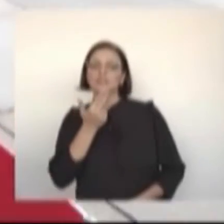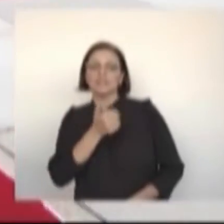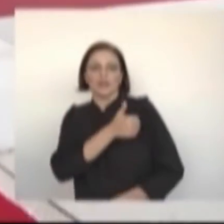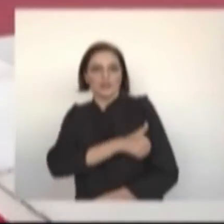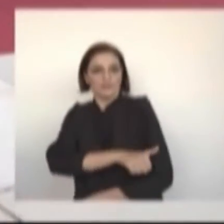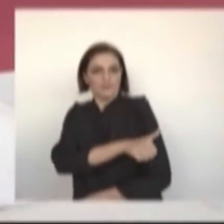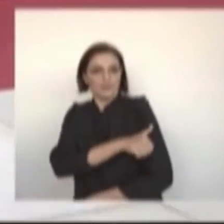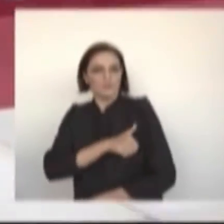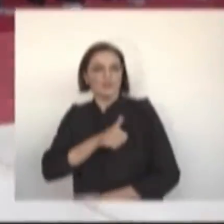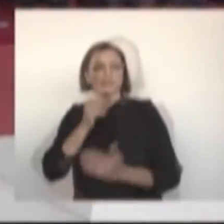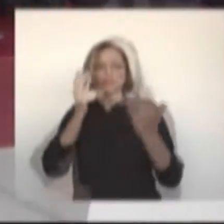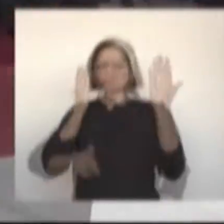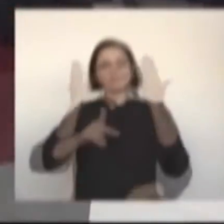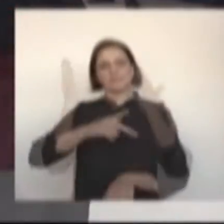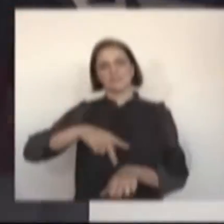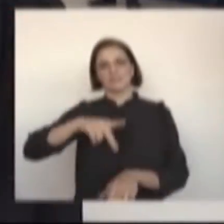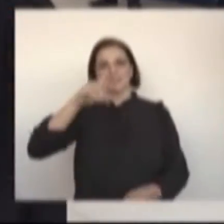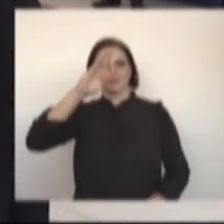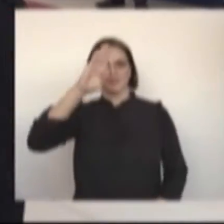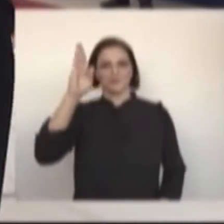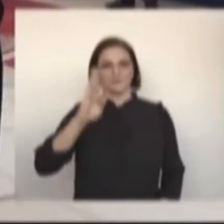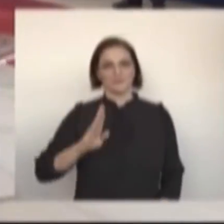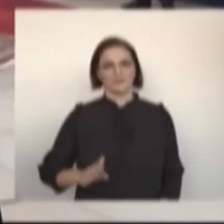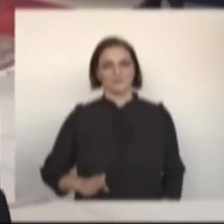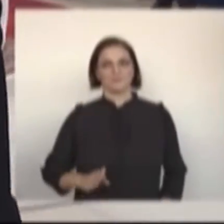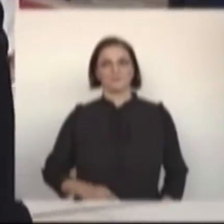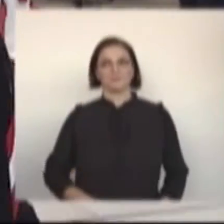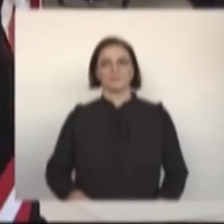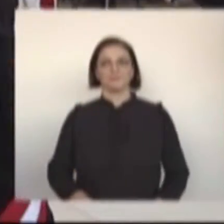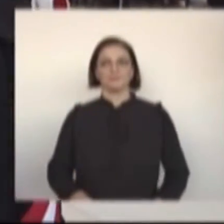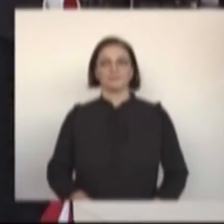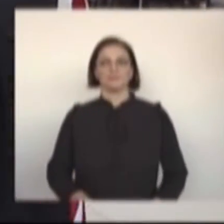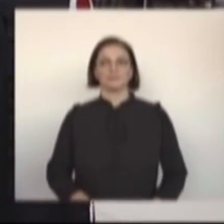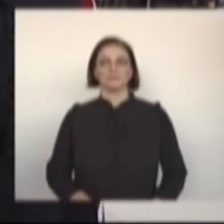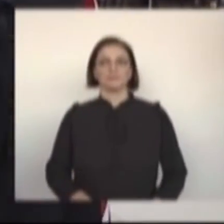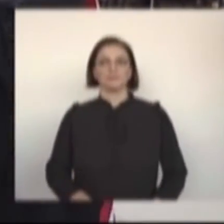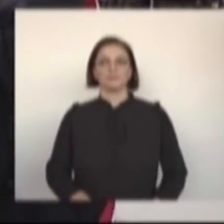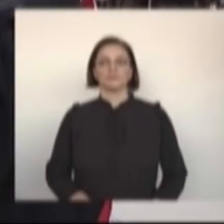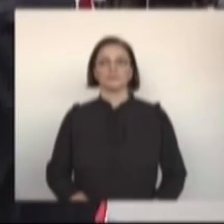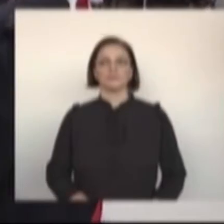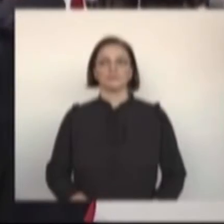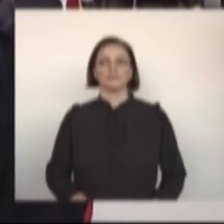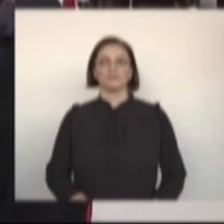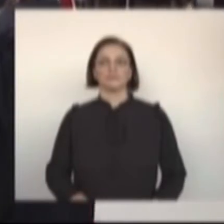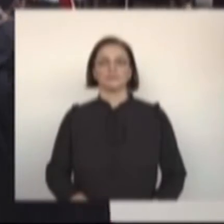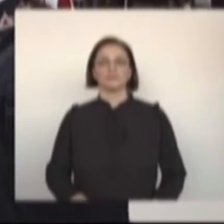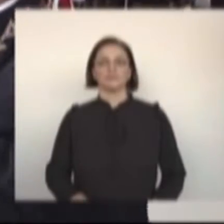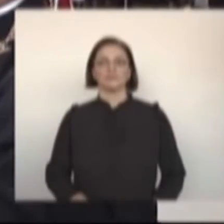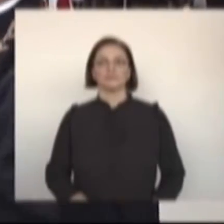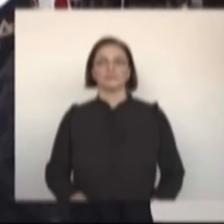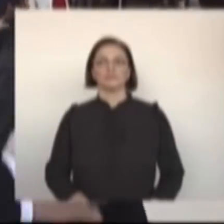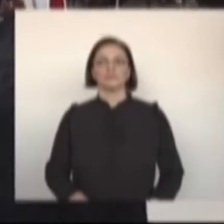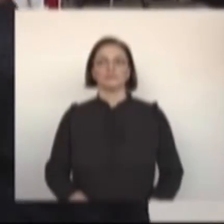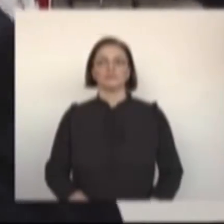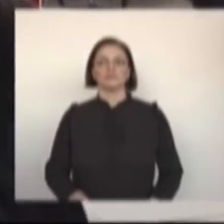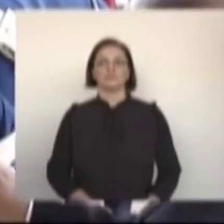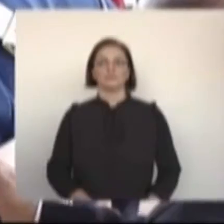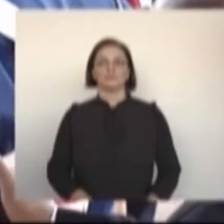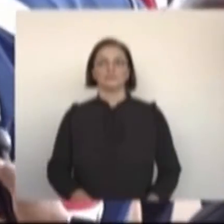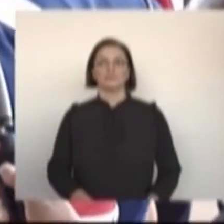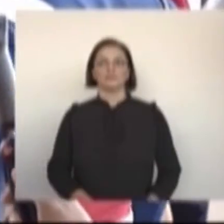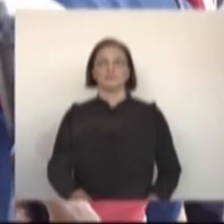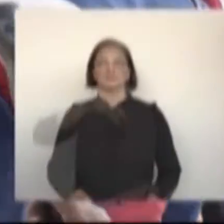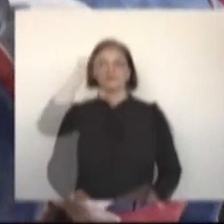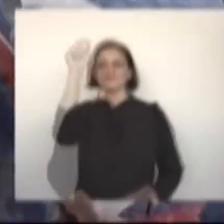Entre os agraciados neste ano com a comenda Grão Colar estão os presidentes da República, Jair Bolsonaro, do Supremo Tribunal Federal, ministro